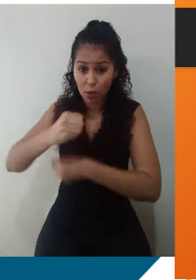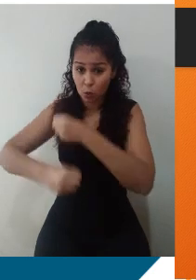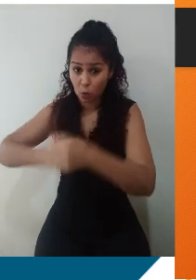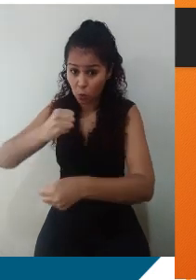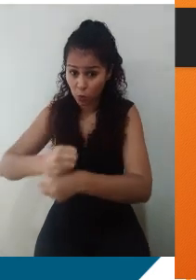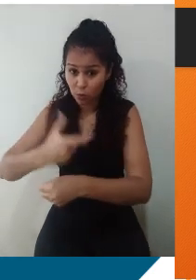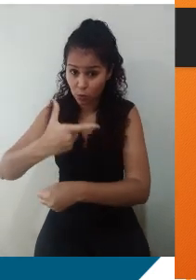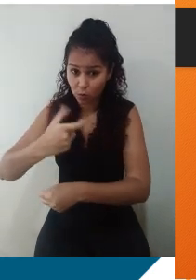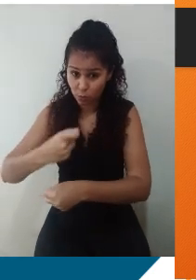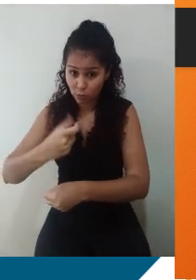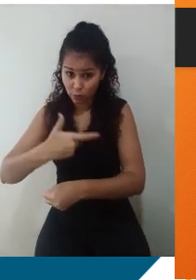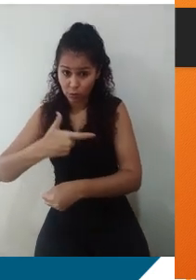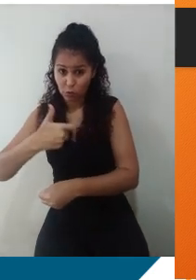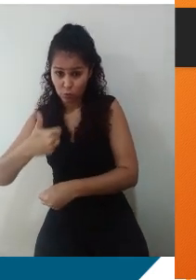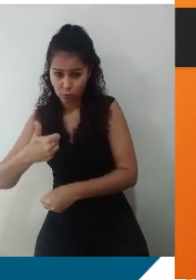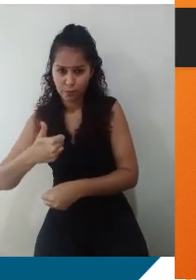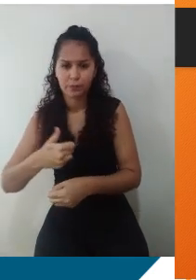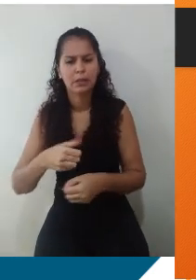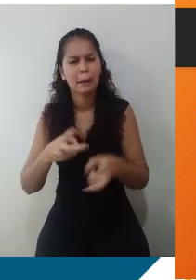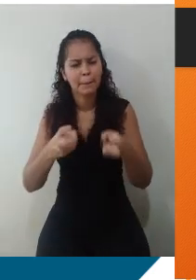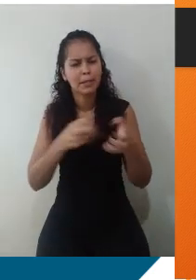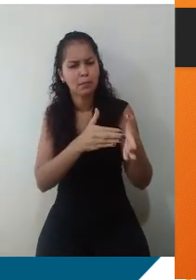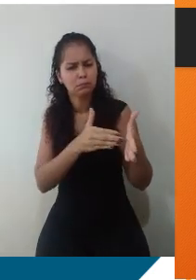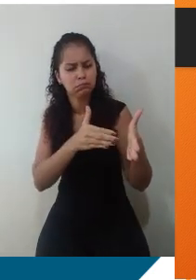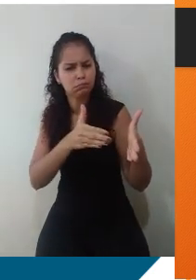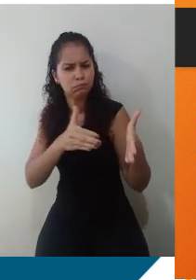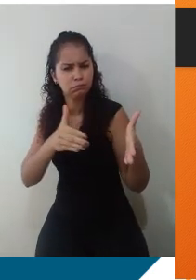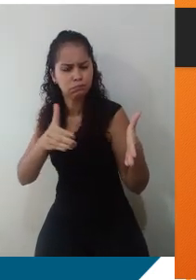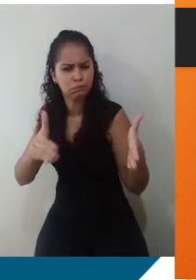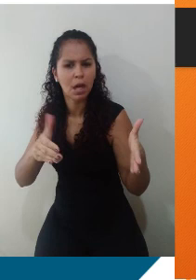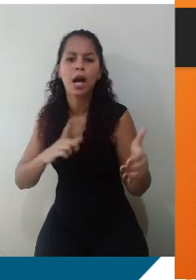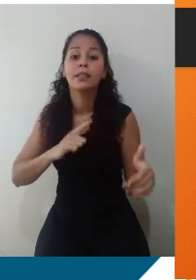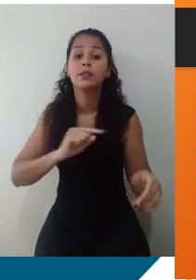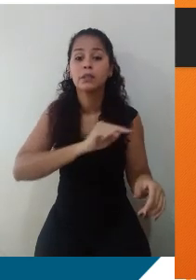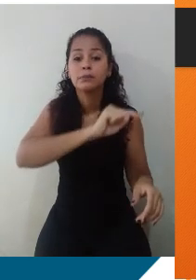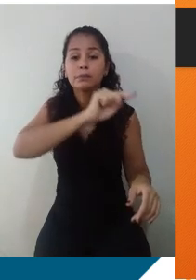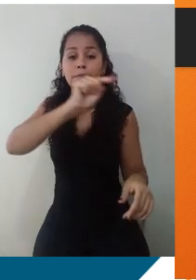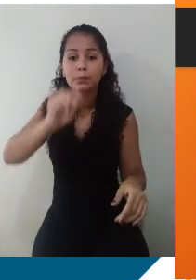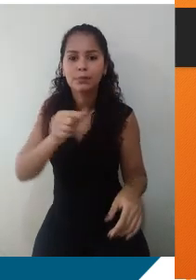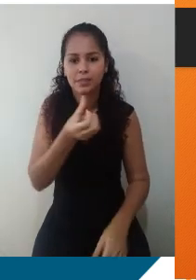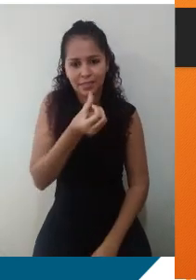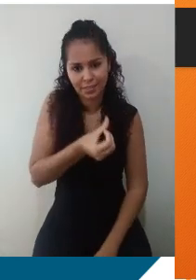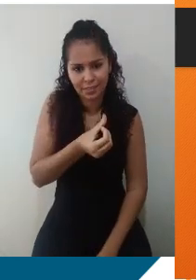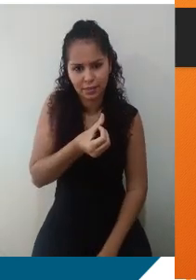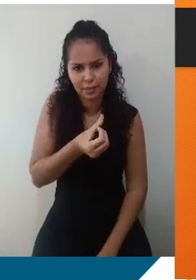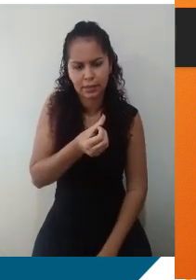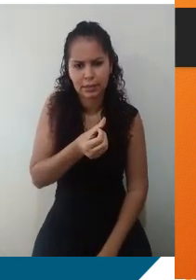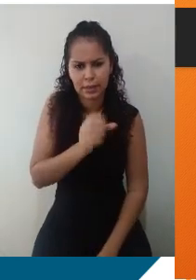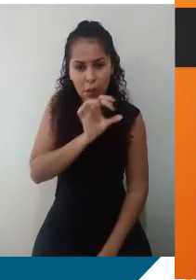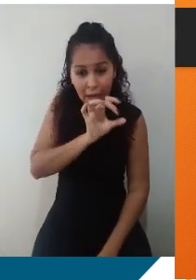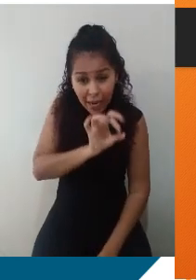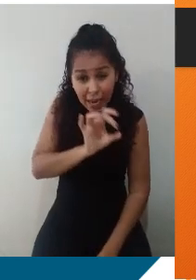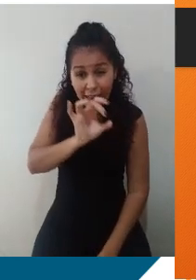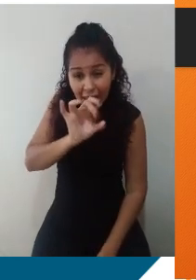de 2021. Perceba que de 2015 para 2021, nós damos um salto de 6 unidades. Como